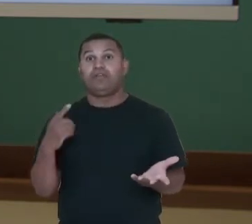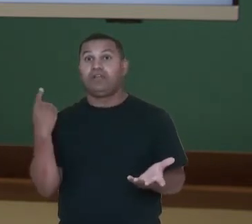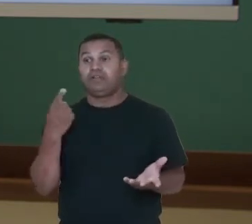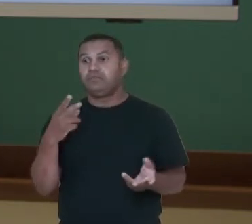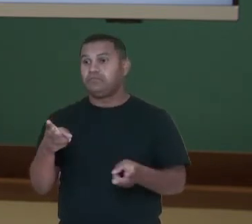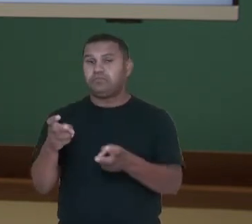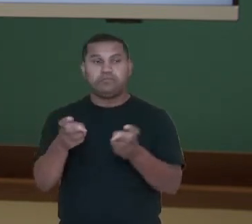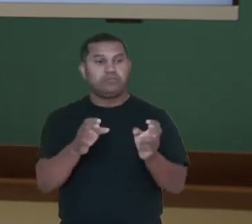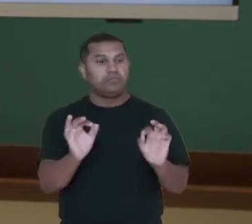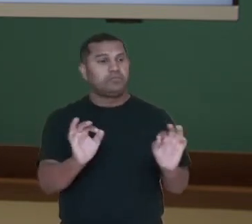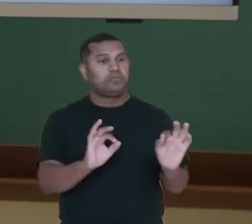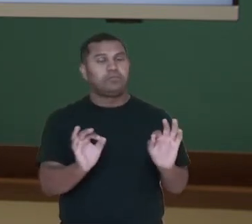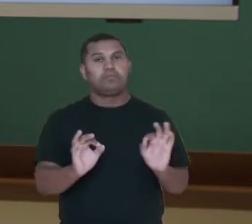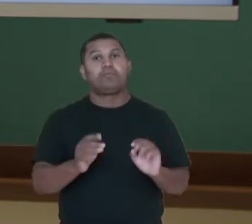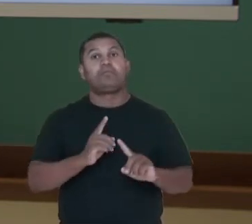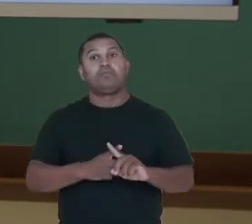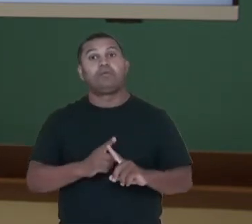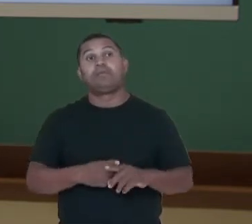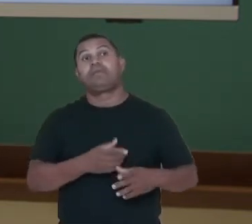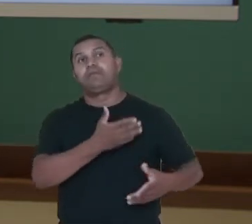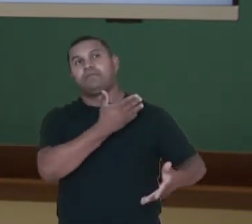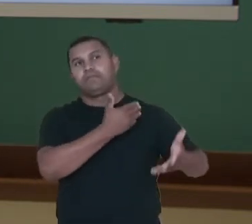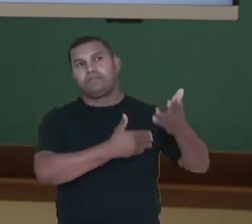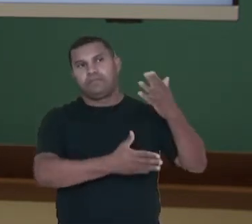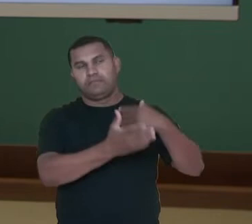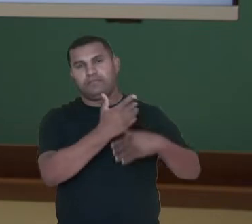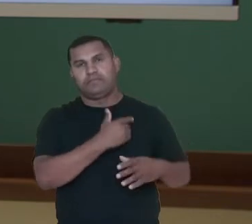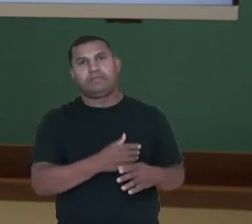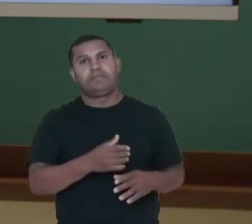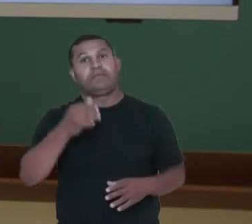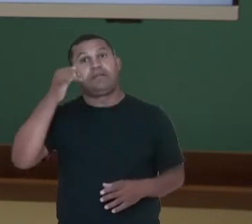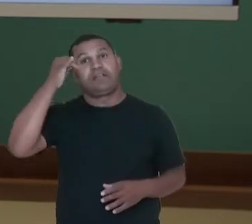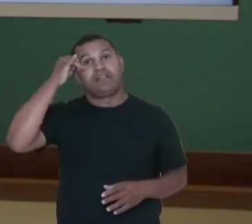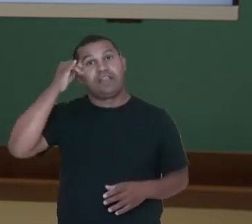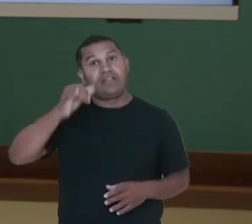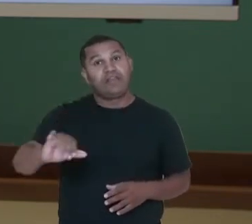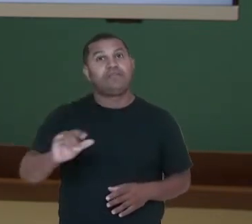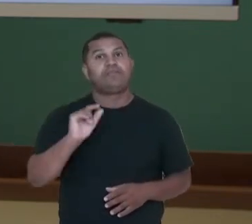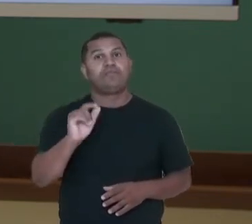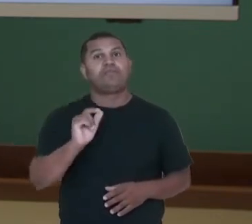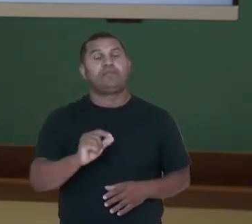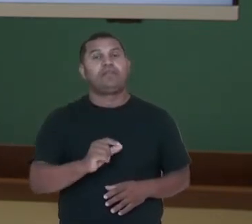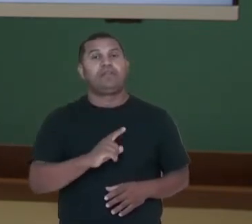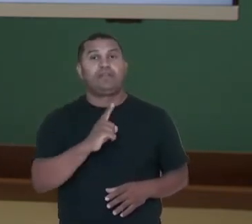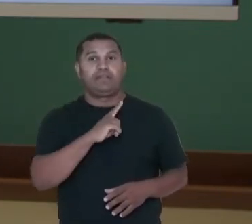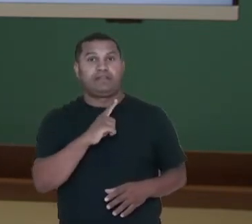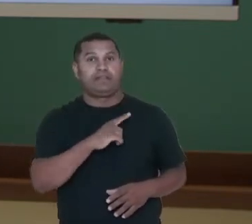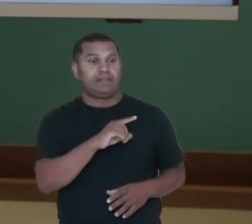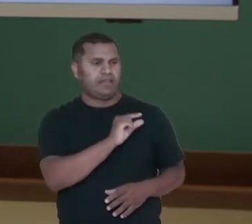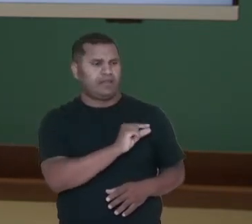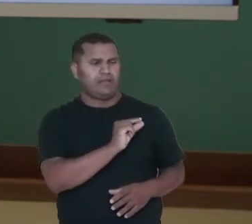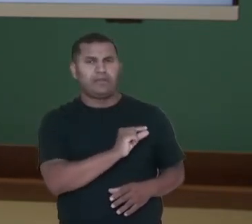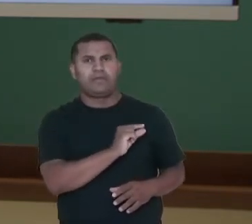isso? Deve ser impossibilitada a reintrodução desse ser.